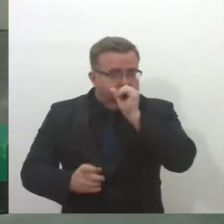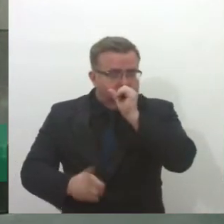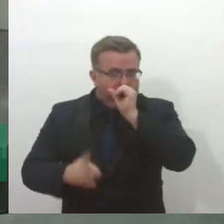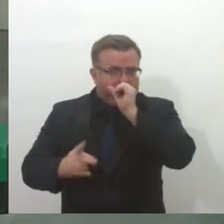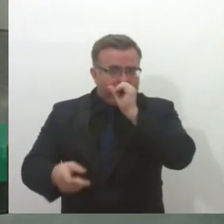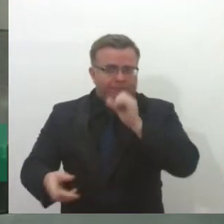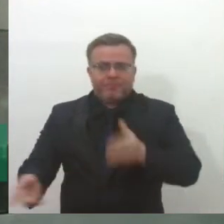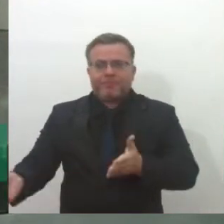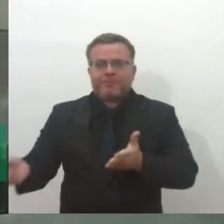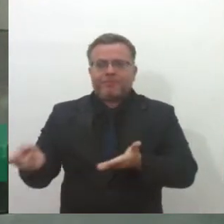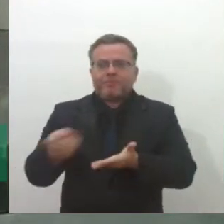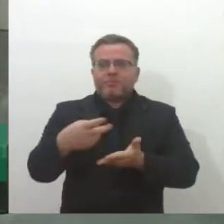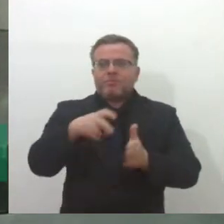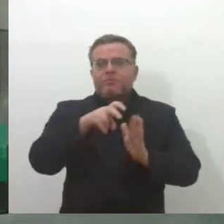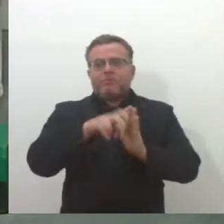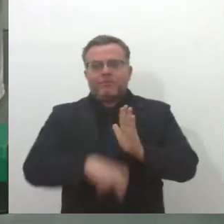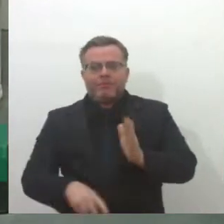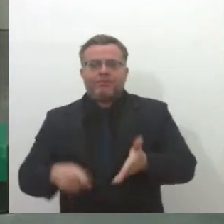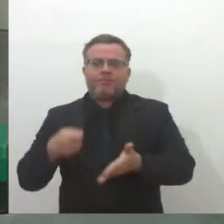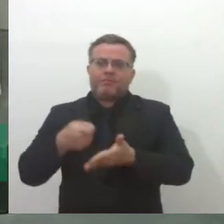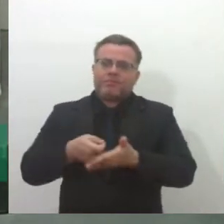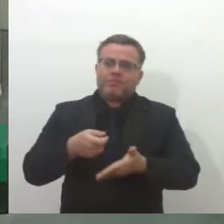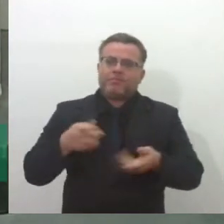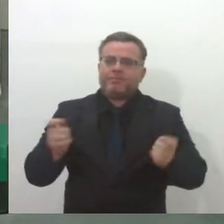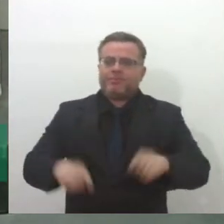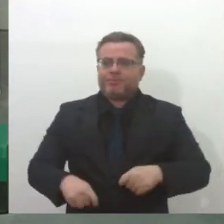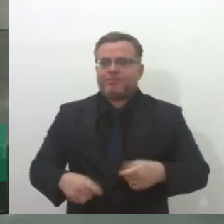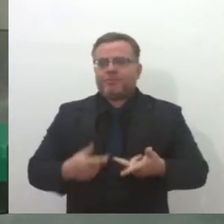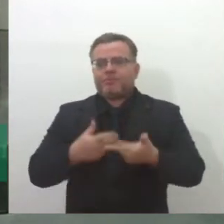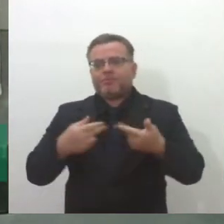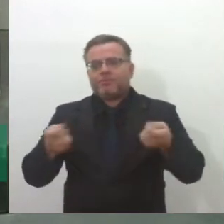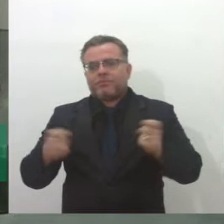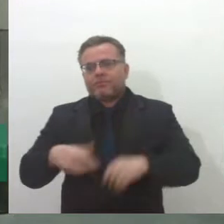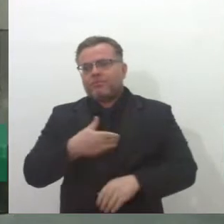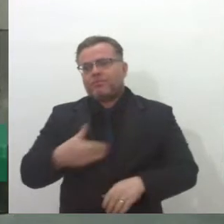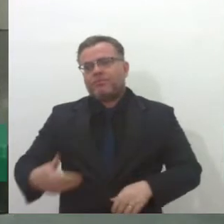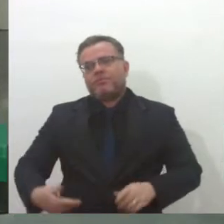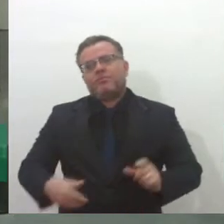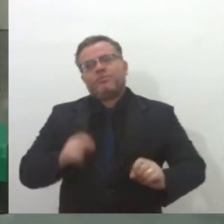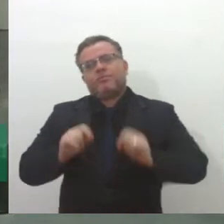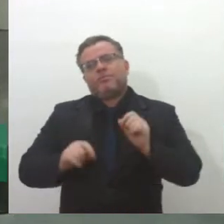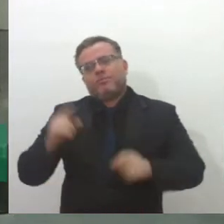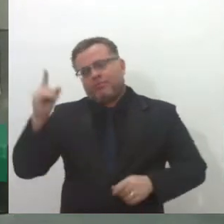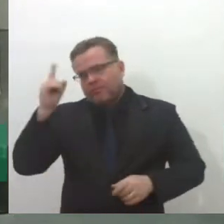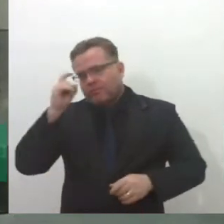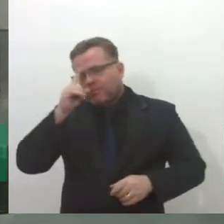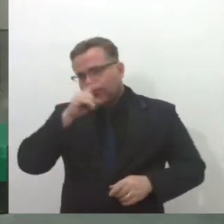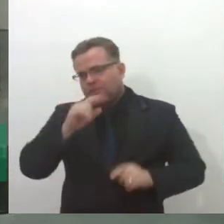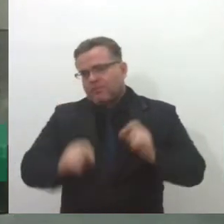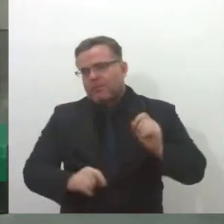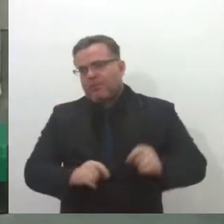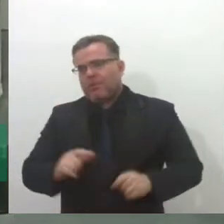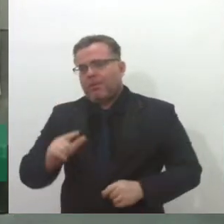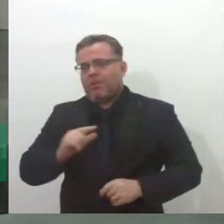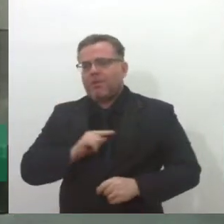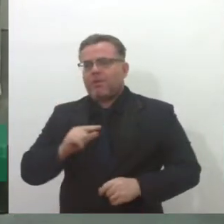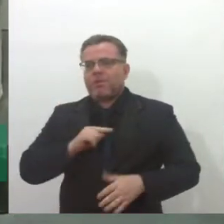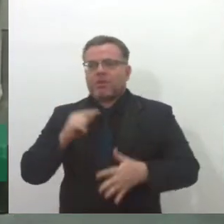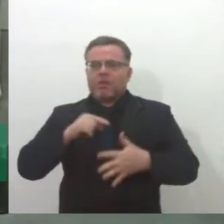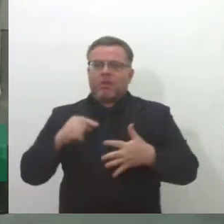né, de cobranças de serviços públicos nunca é fácil, né? Existe aí todo um rol de taxas,